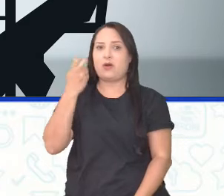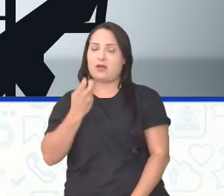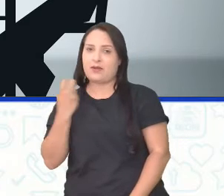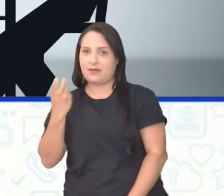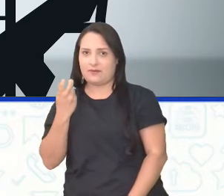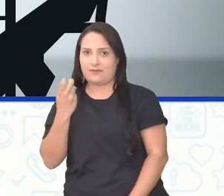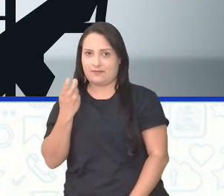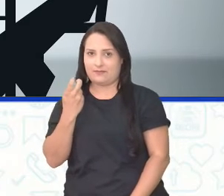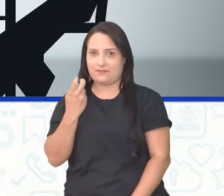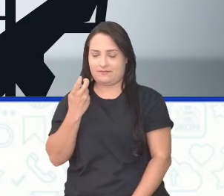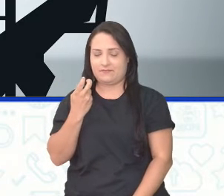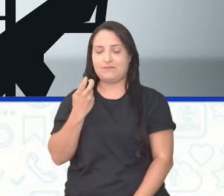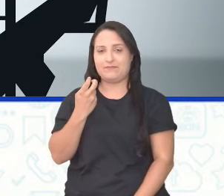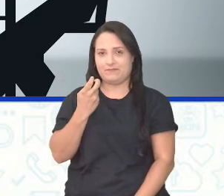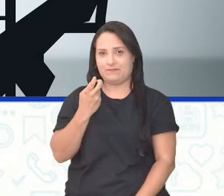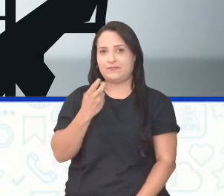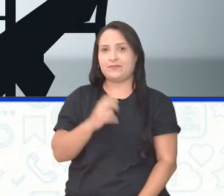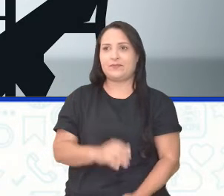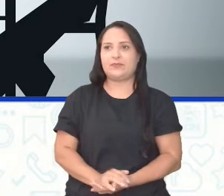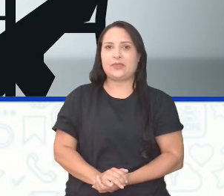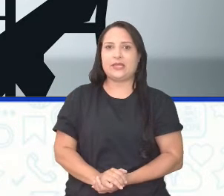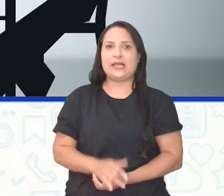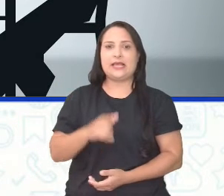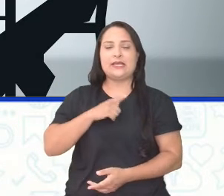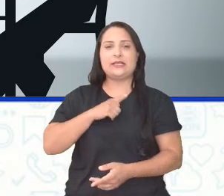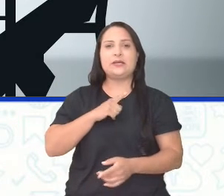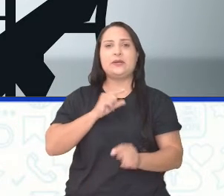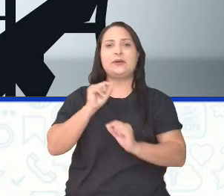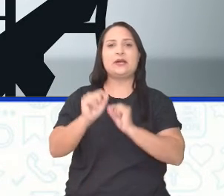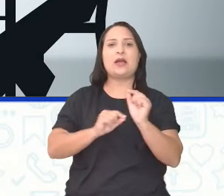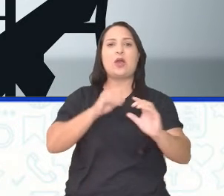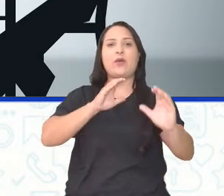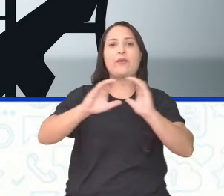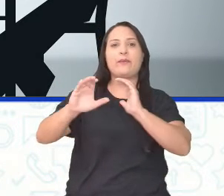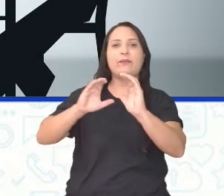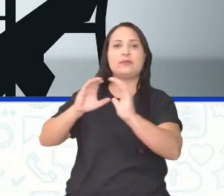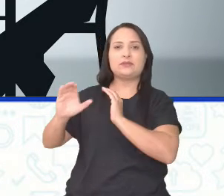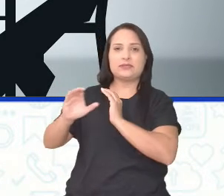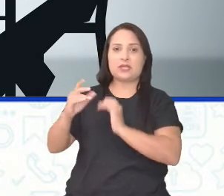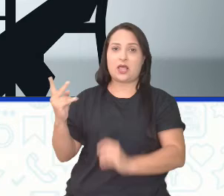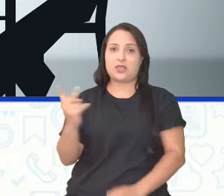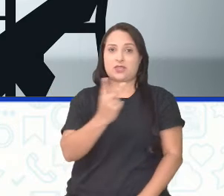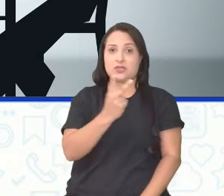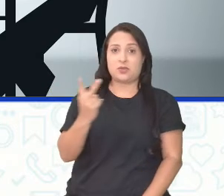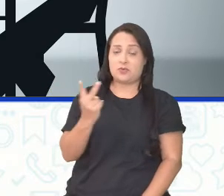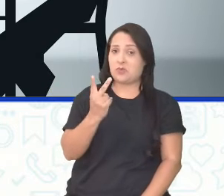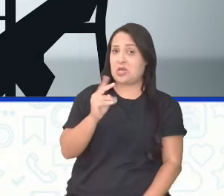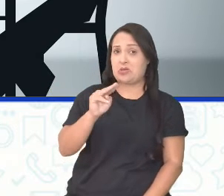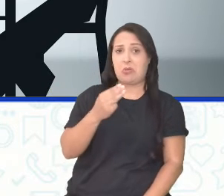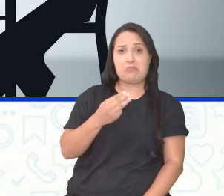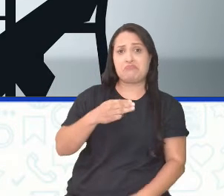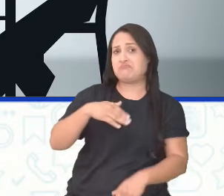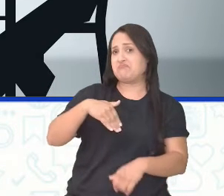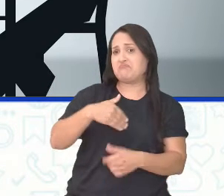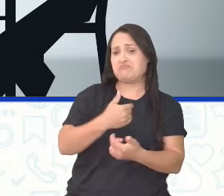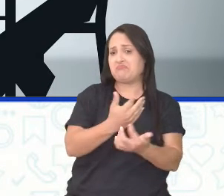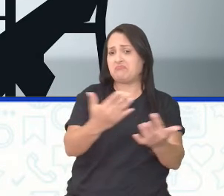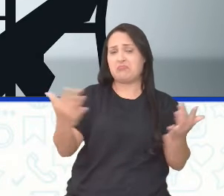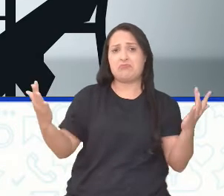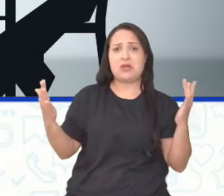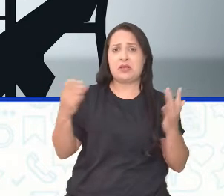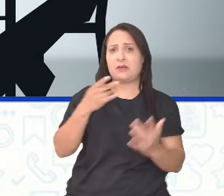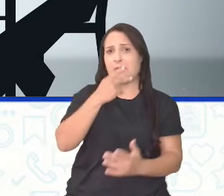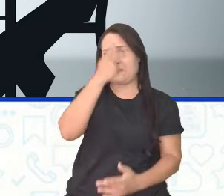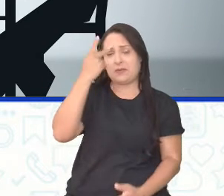gênero textual e também oral, que visa aí fazer uma comunicação entre duas ou mais pessoas, né? A gente tem